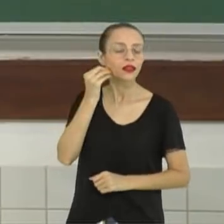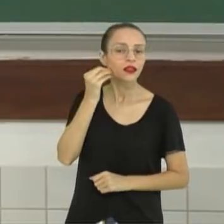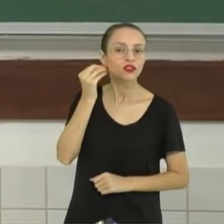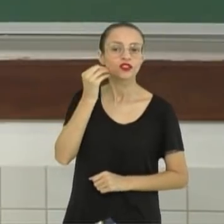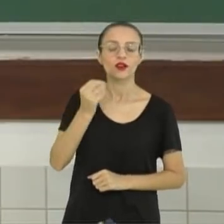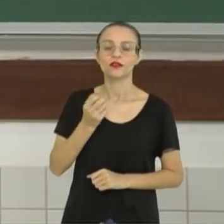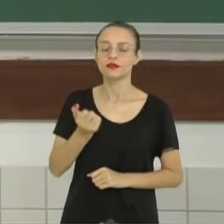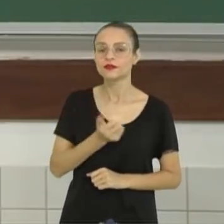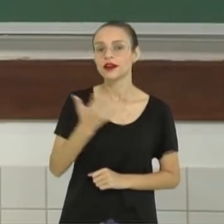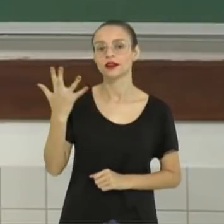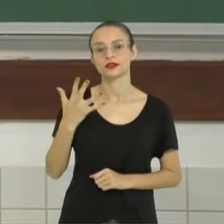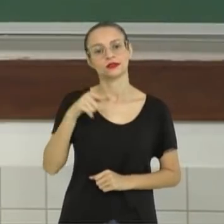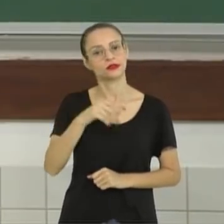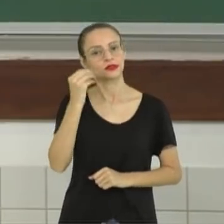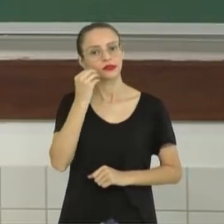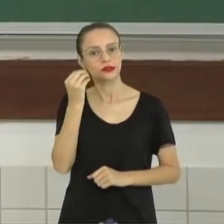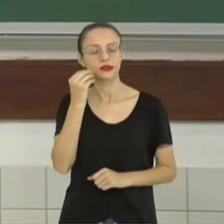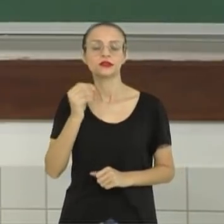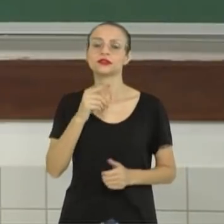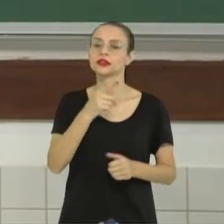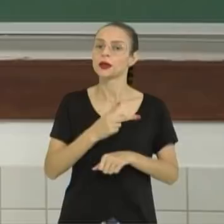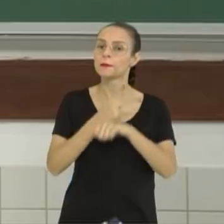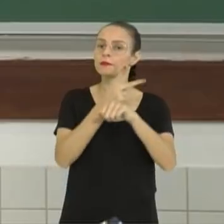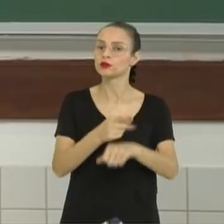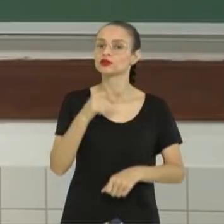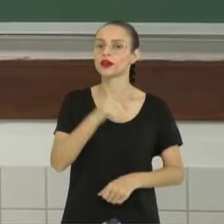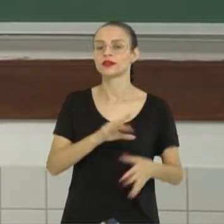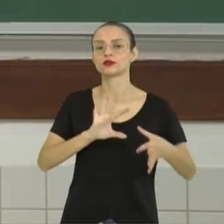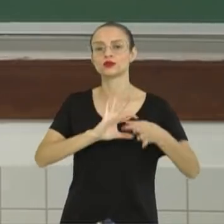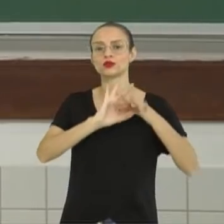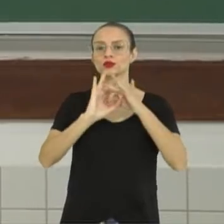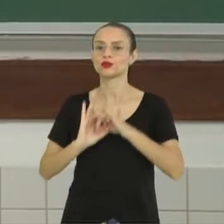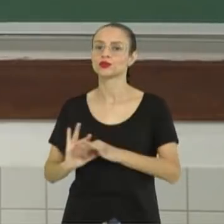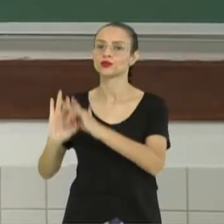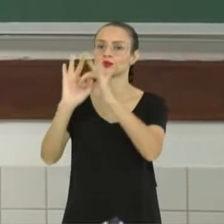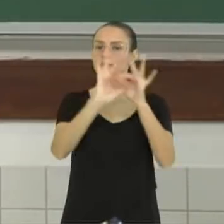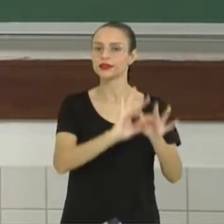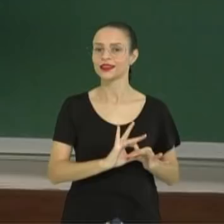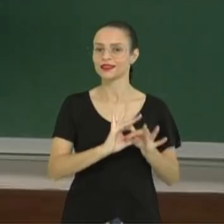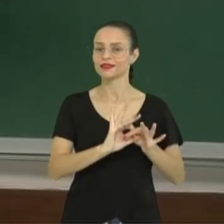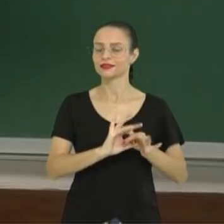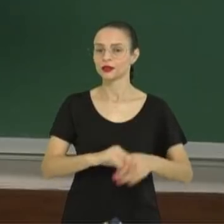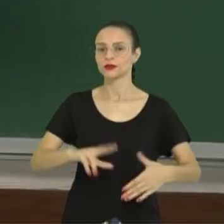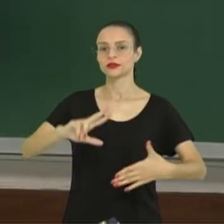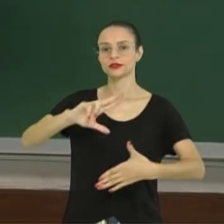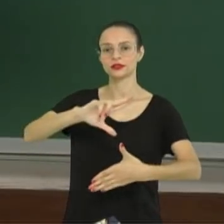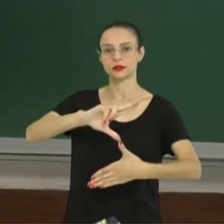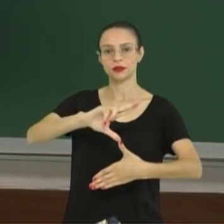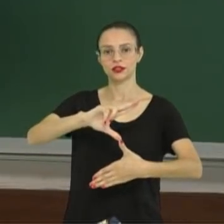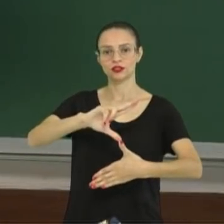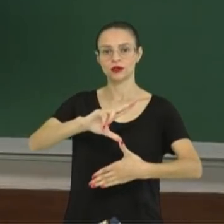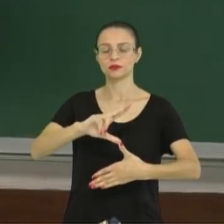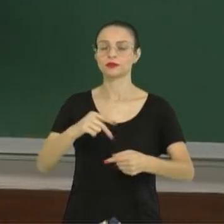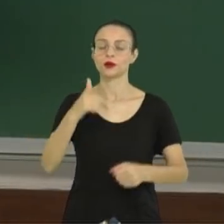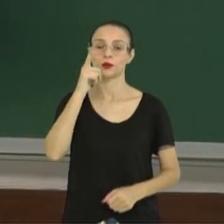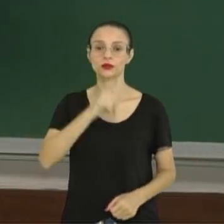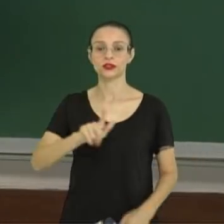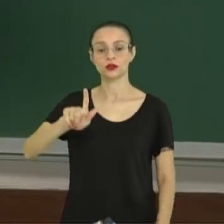Várias tentativas estão sendo feitas em busca dessa integração da América Latina, que a gente tem uma geopolítica mais